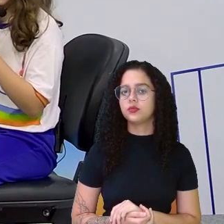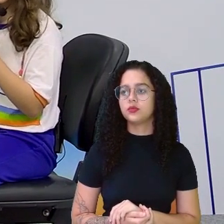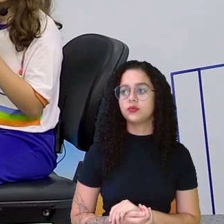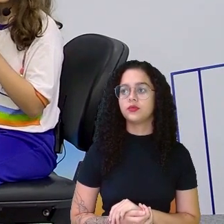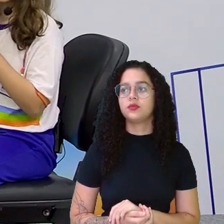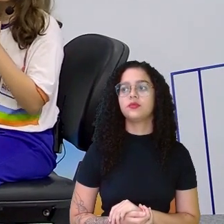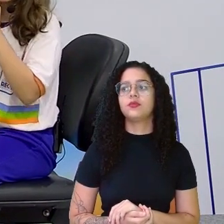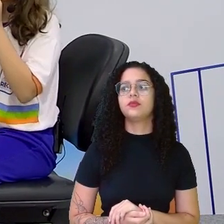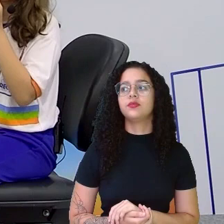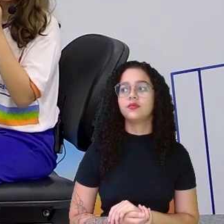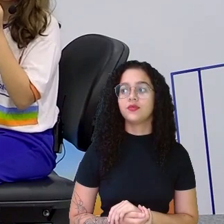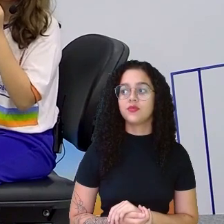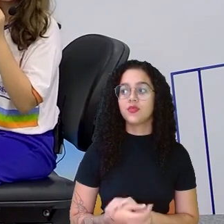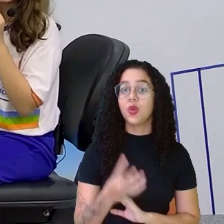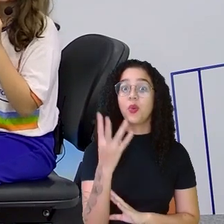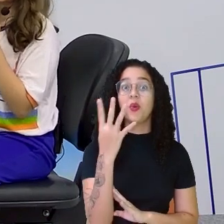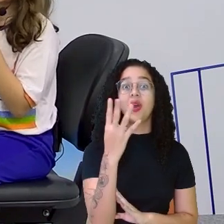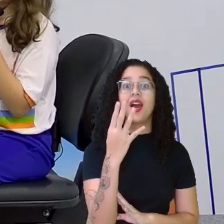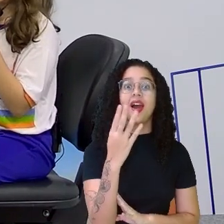1, 2, 3, 4.